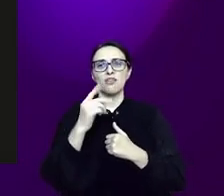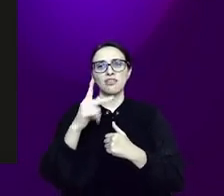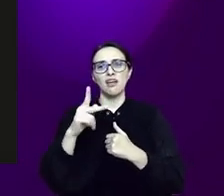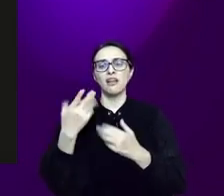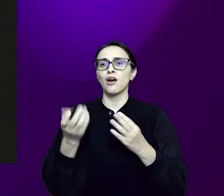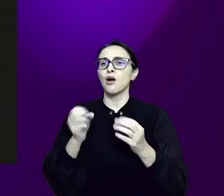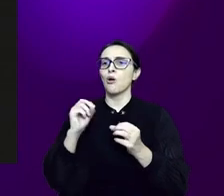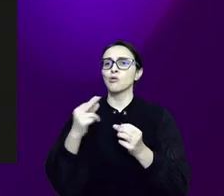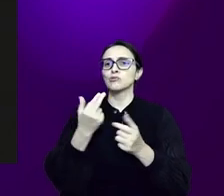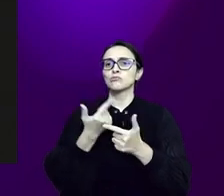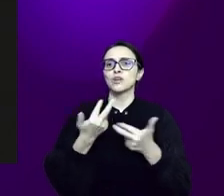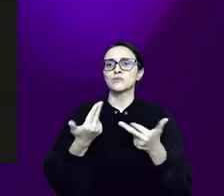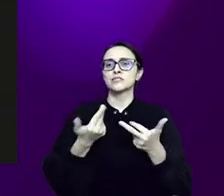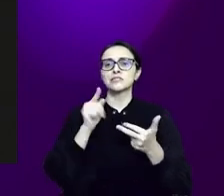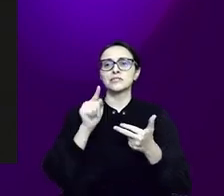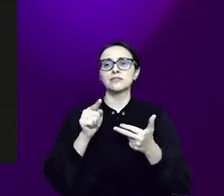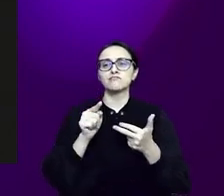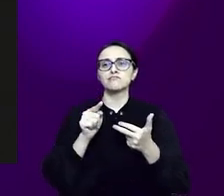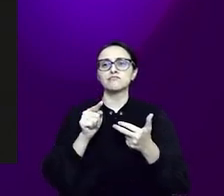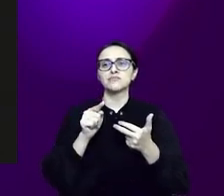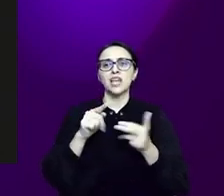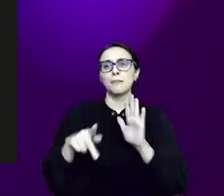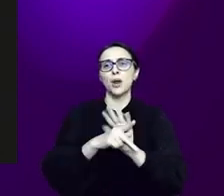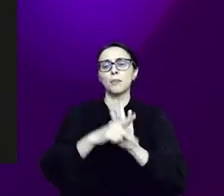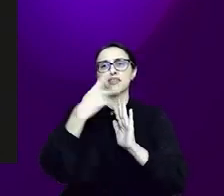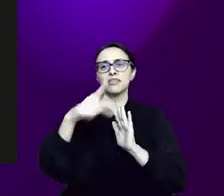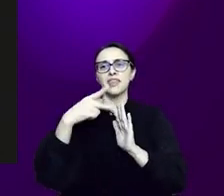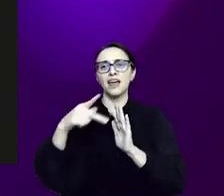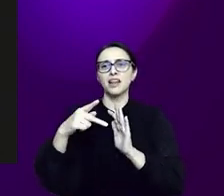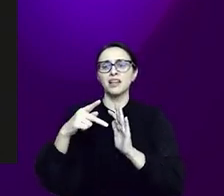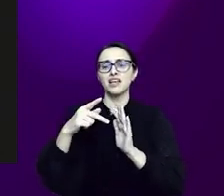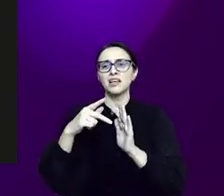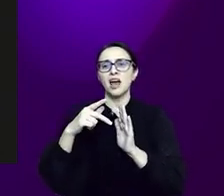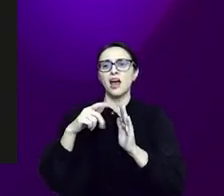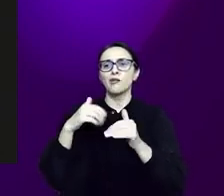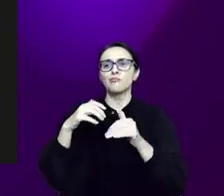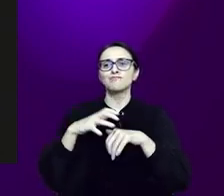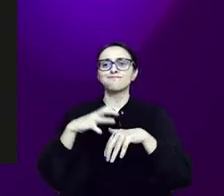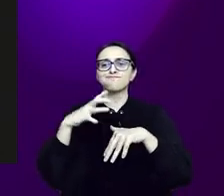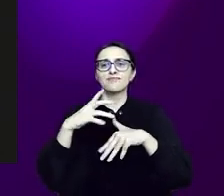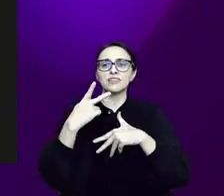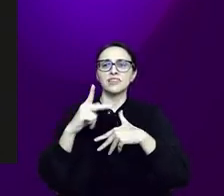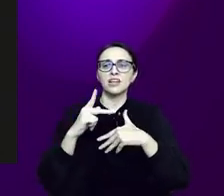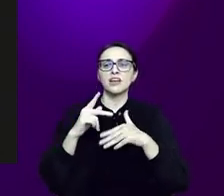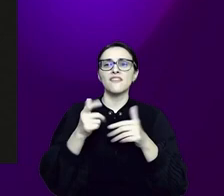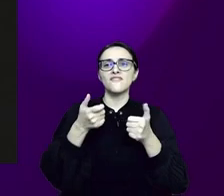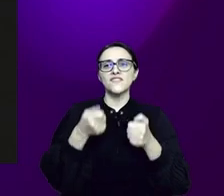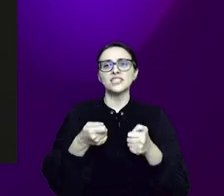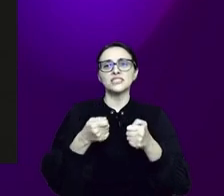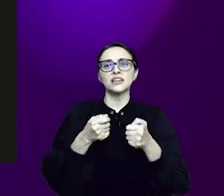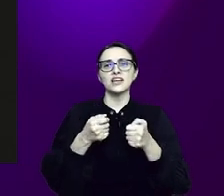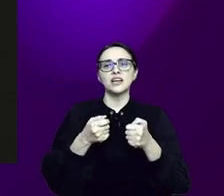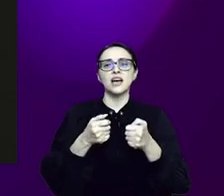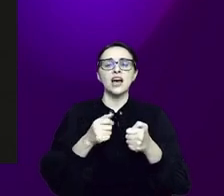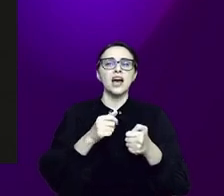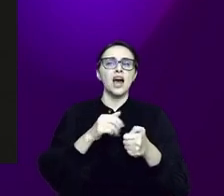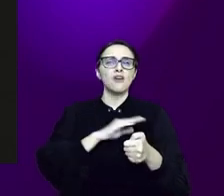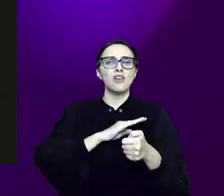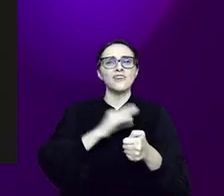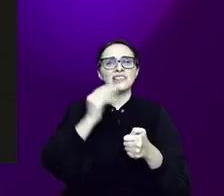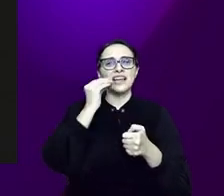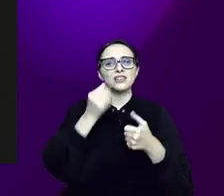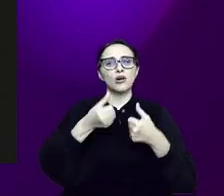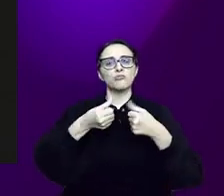alguma coisa constitucional do paciente, uma subluxação posterior fixa que o colega tratou com uma tentativa de estabilização